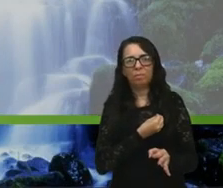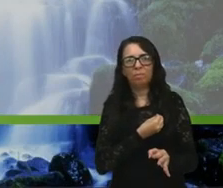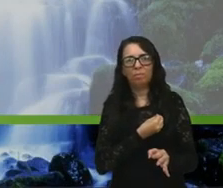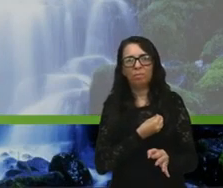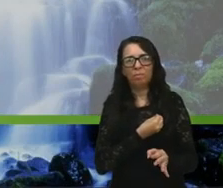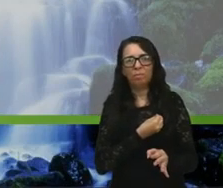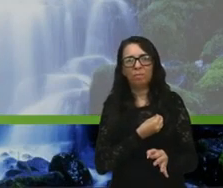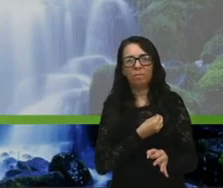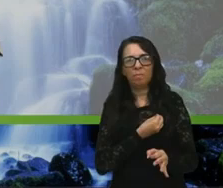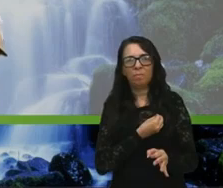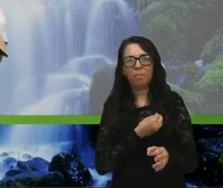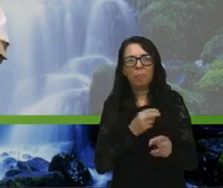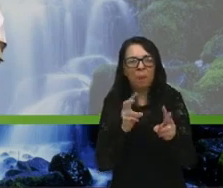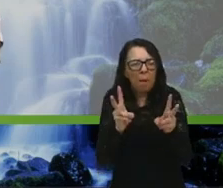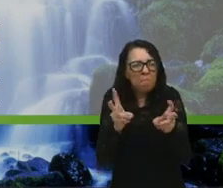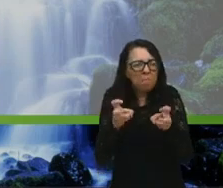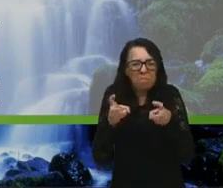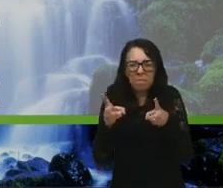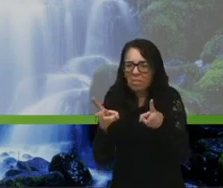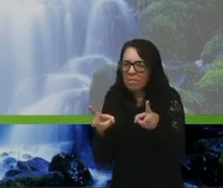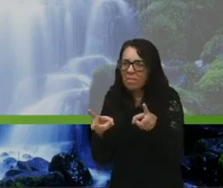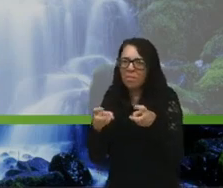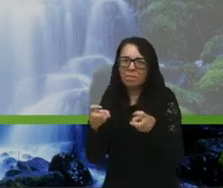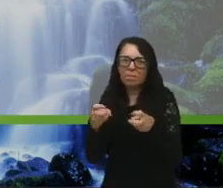as ações do Espírito Santo no seu coração,